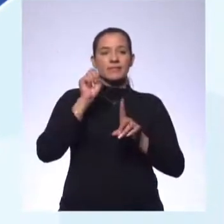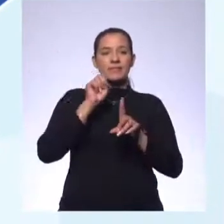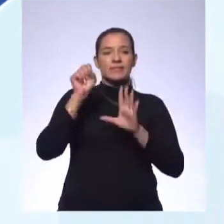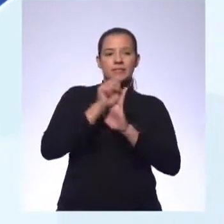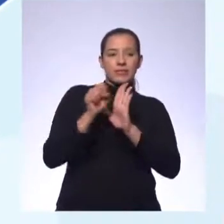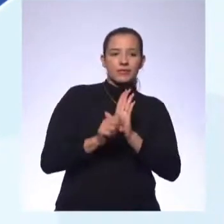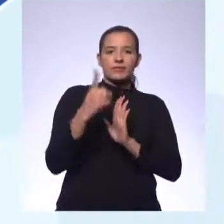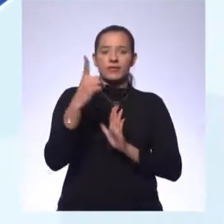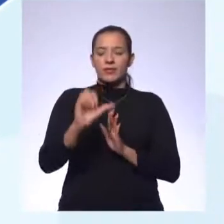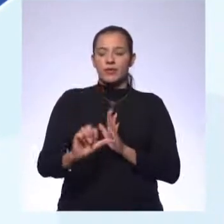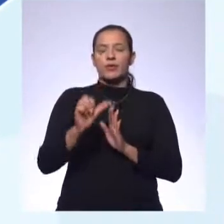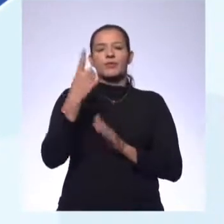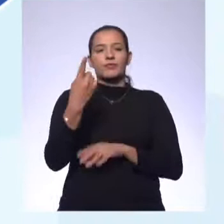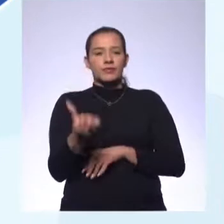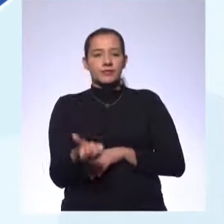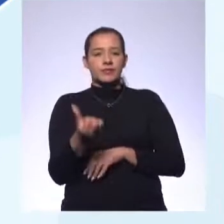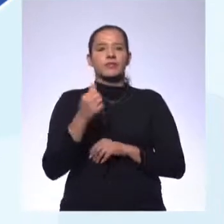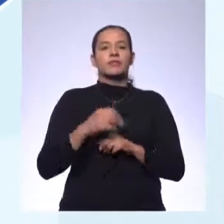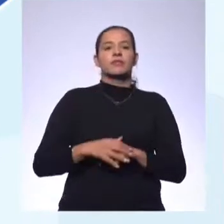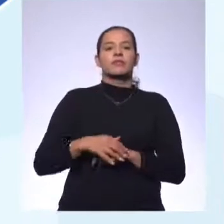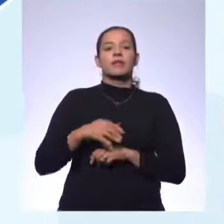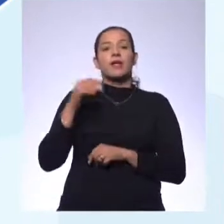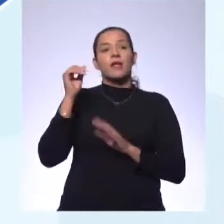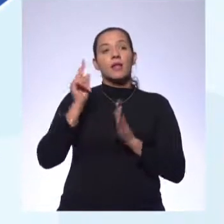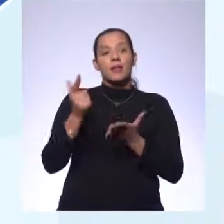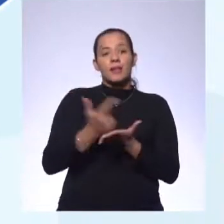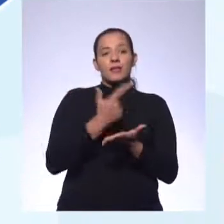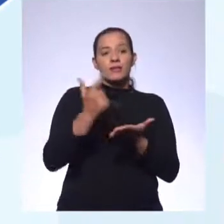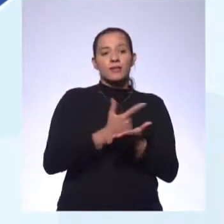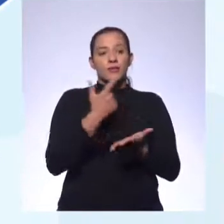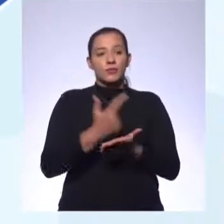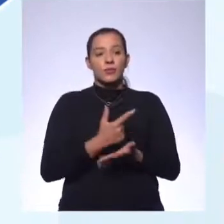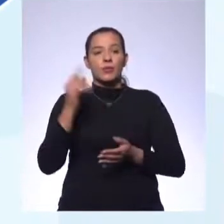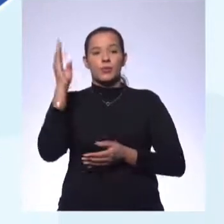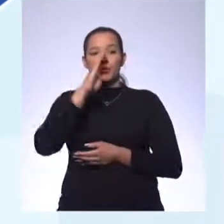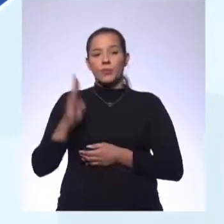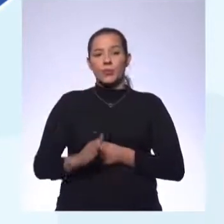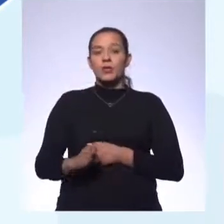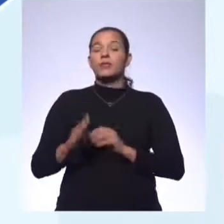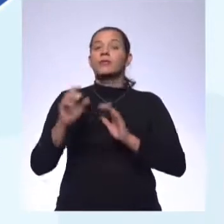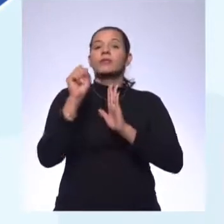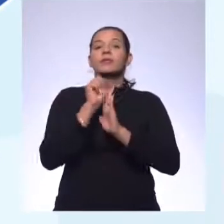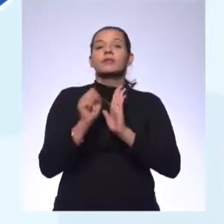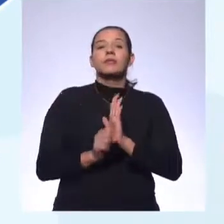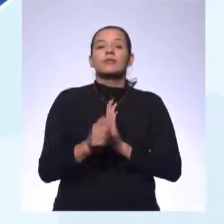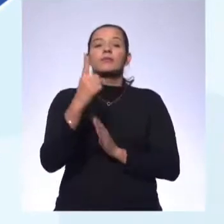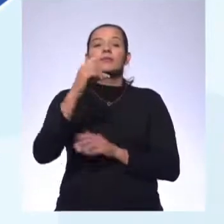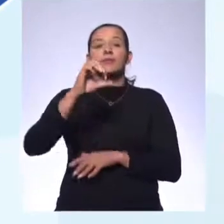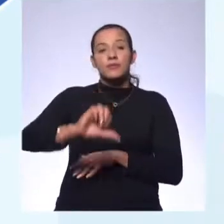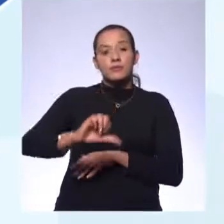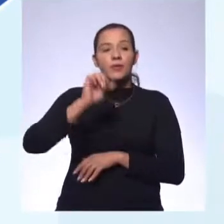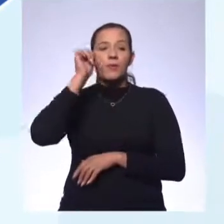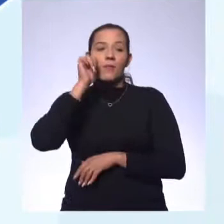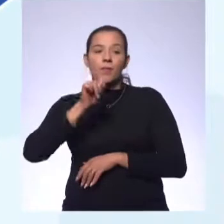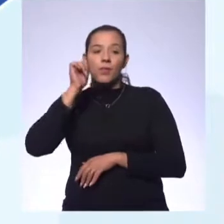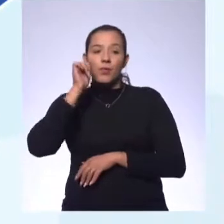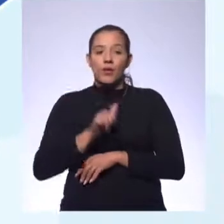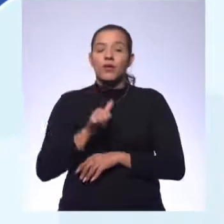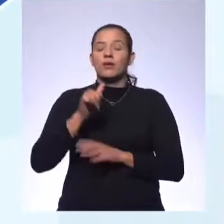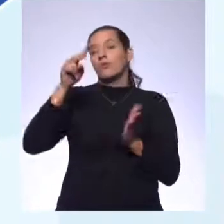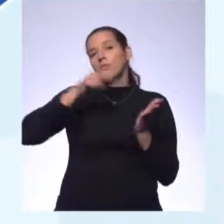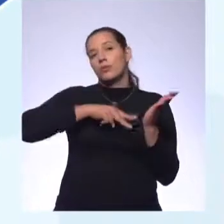século XVII, metáfora, literatura no Brasil. E aqui no cantinho esquerdo, olha, século XIX, romantismo, mulher como